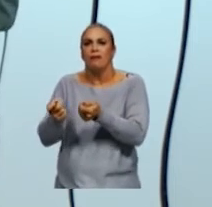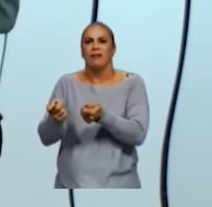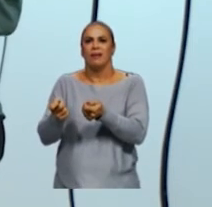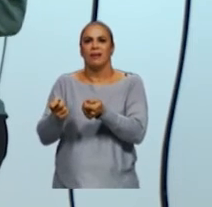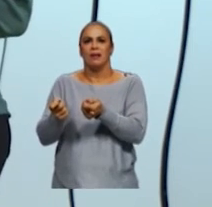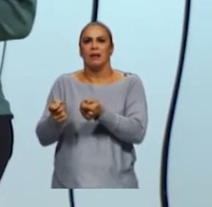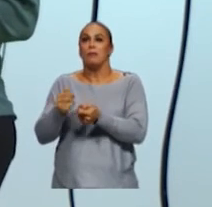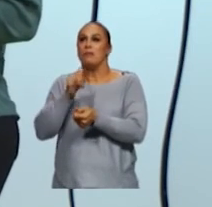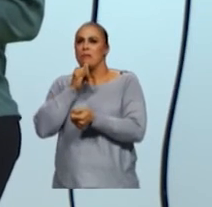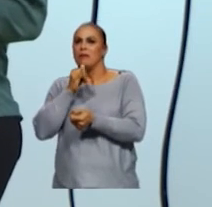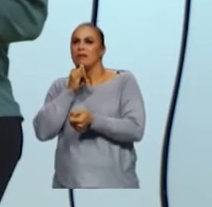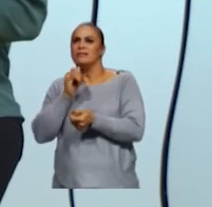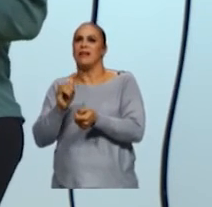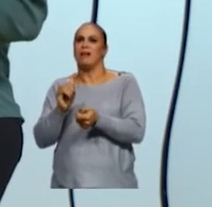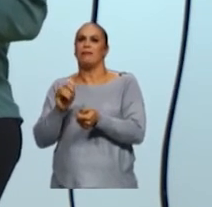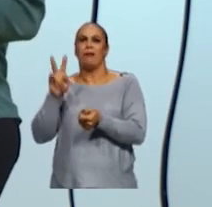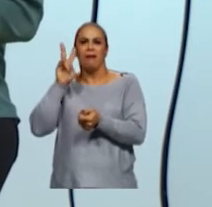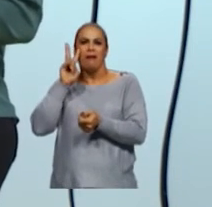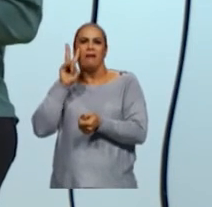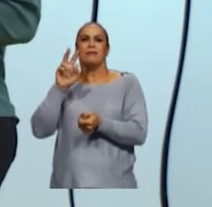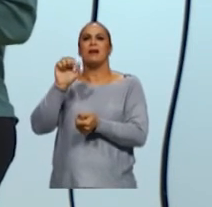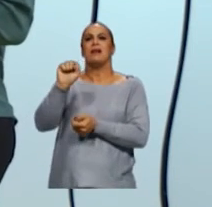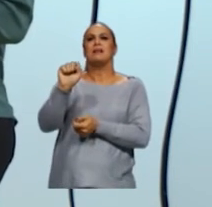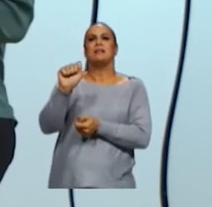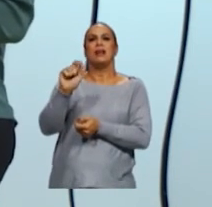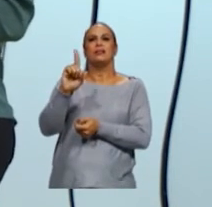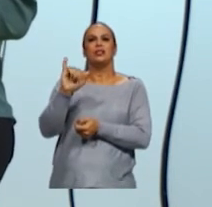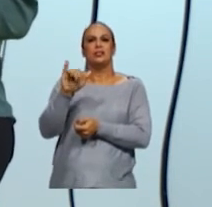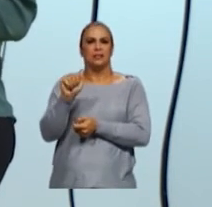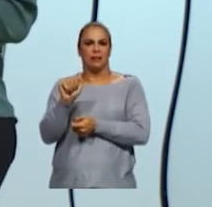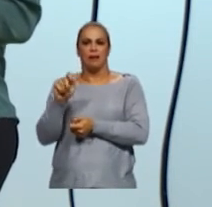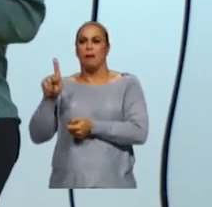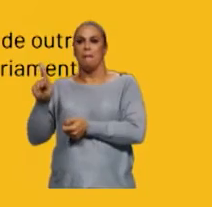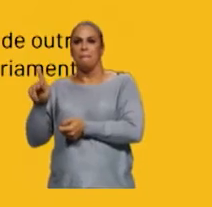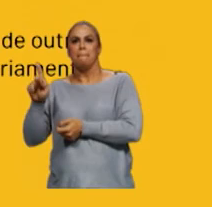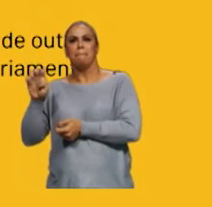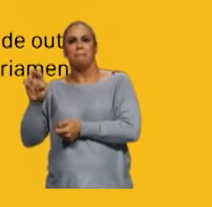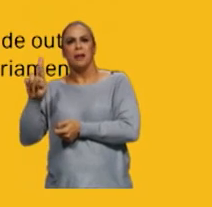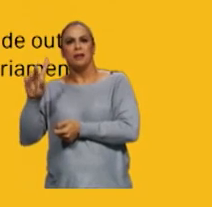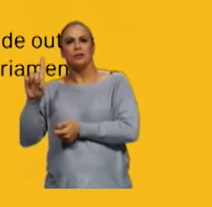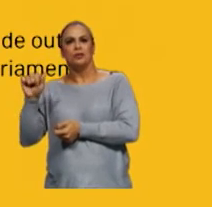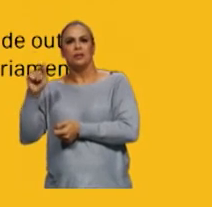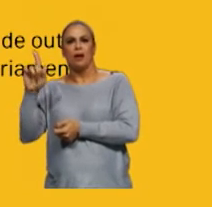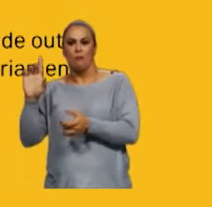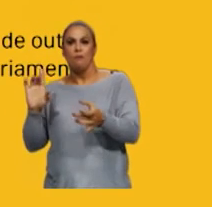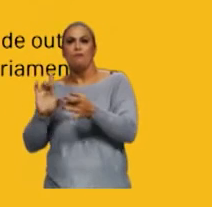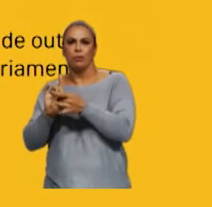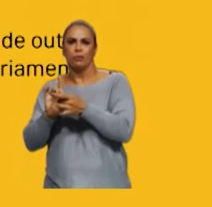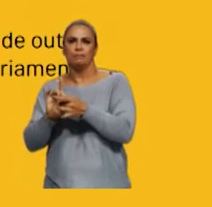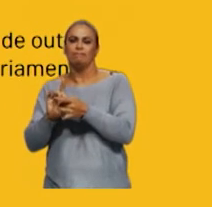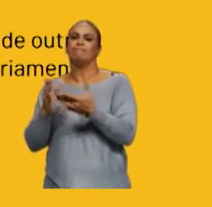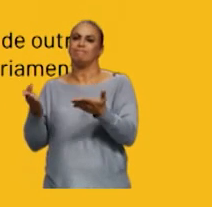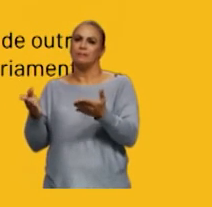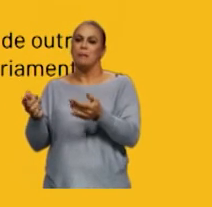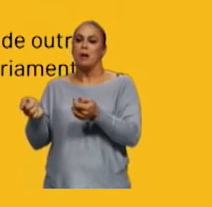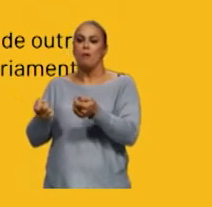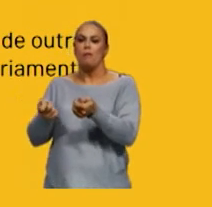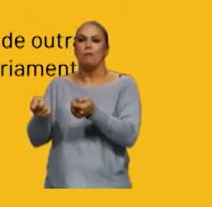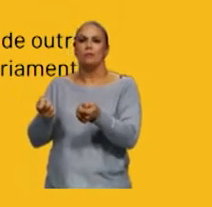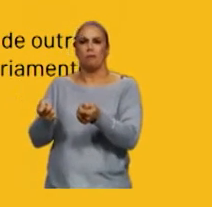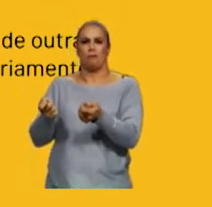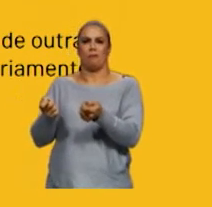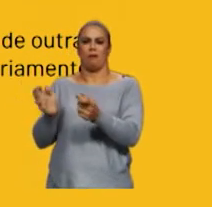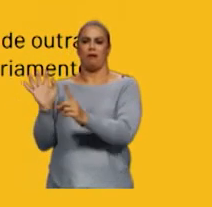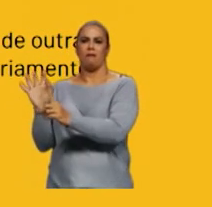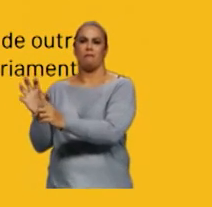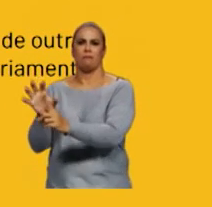Perdigão, seria um exemplo. Os trustes são a fusão administrativa entre duas ou várias empresas,